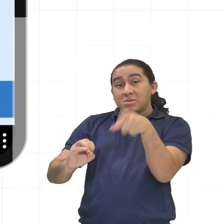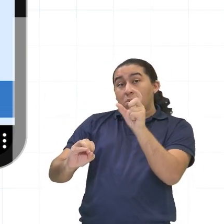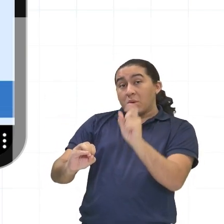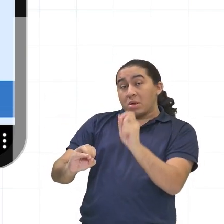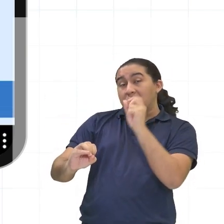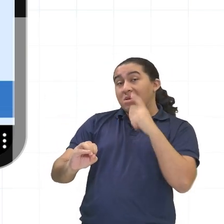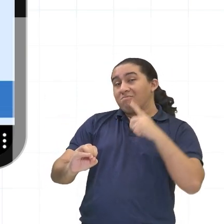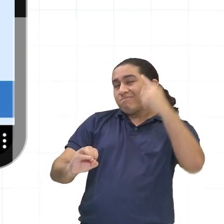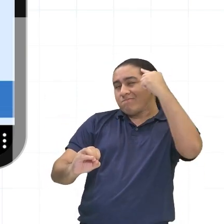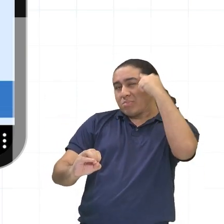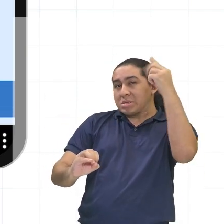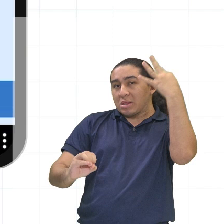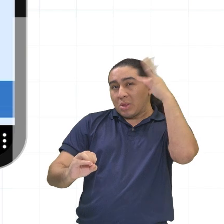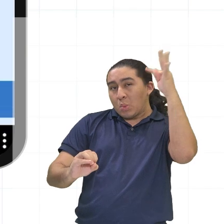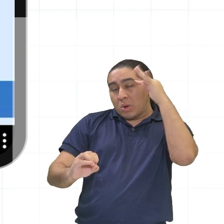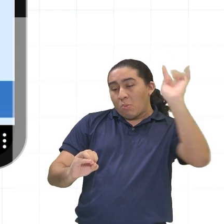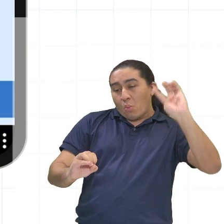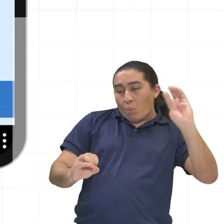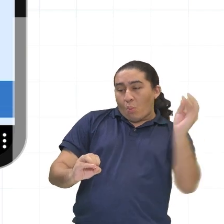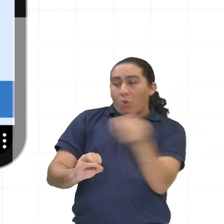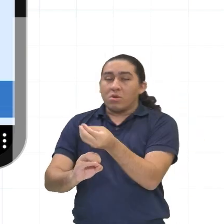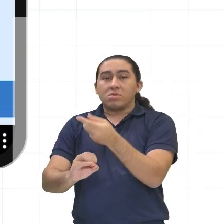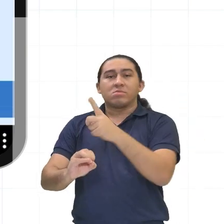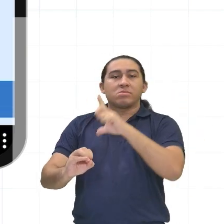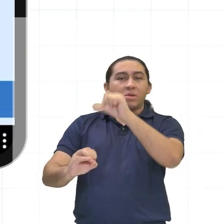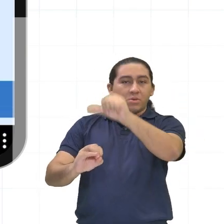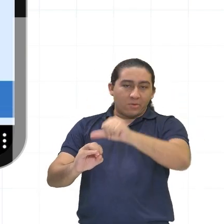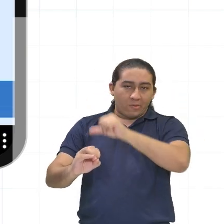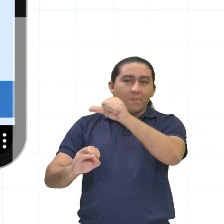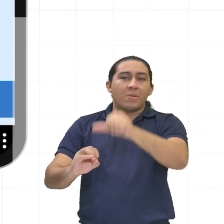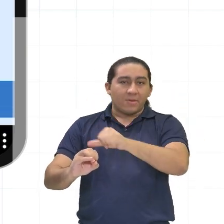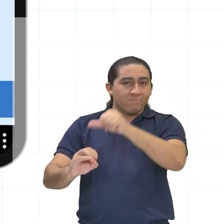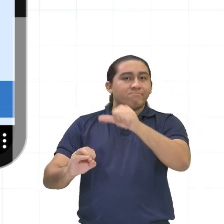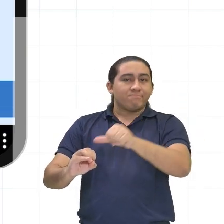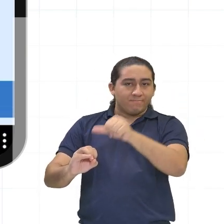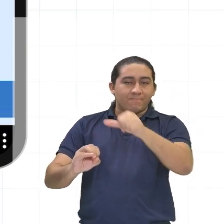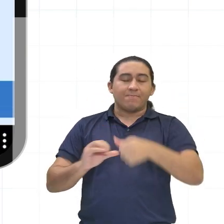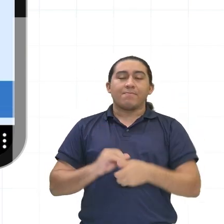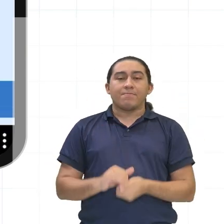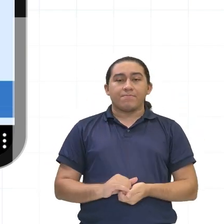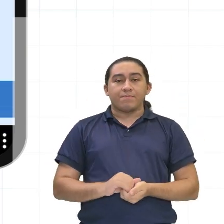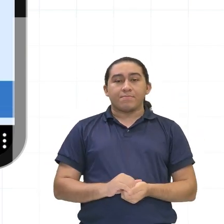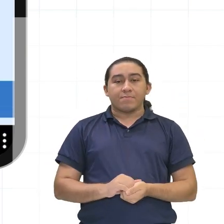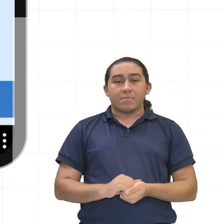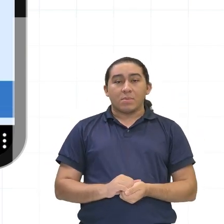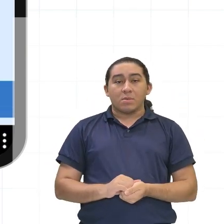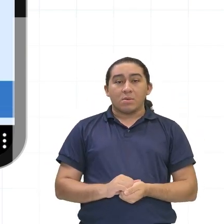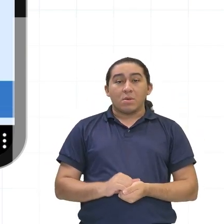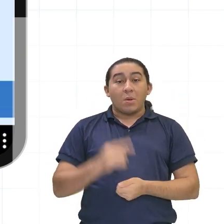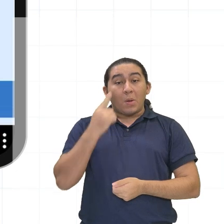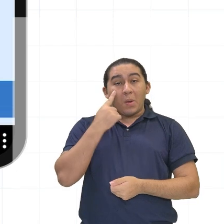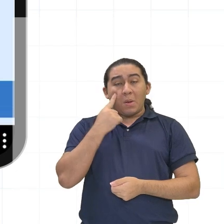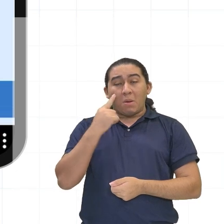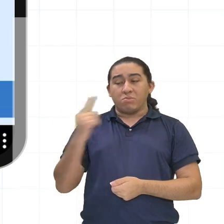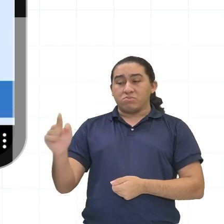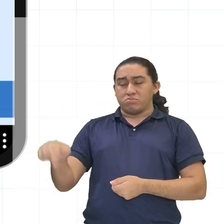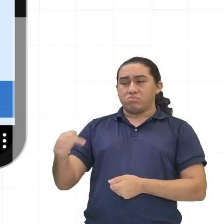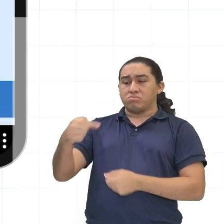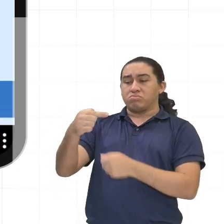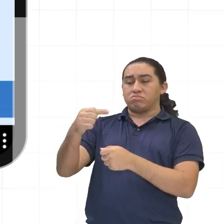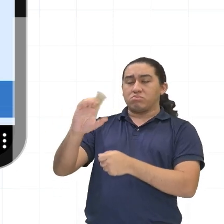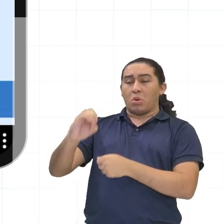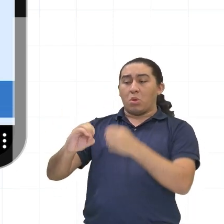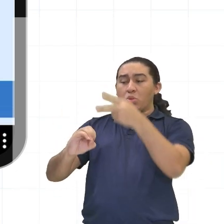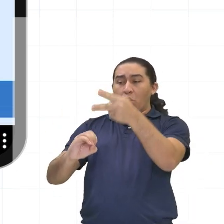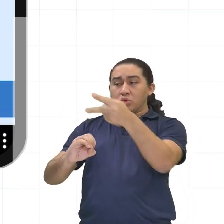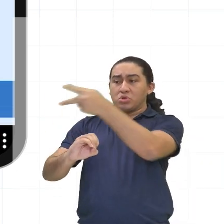seguindo o raciocínio, também mudar aqui no reagente. Agora, eu tenho 2 oxigênios. Ué, mas o